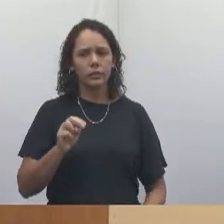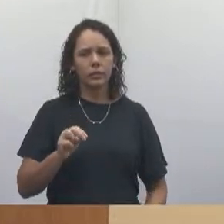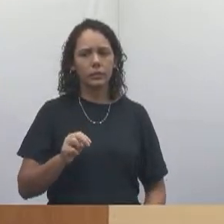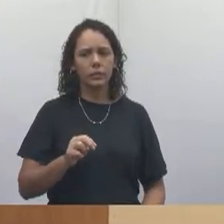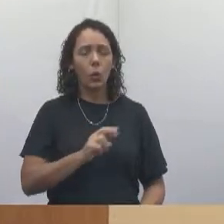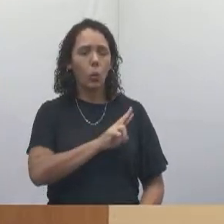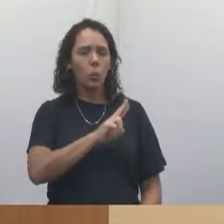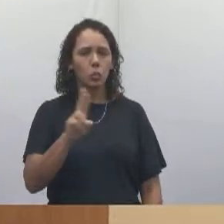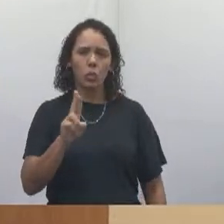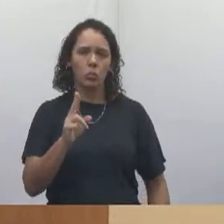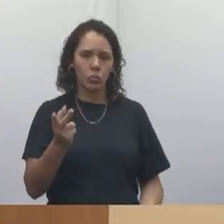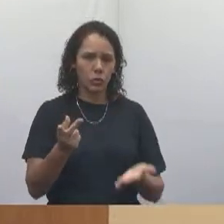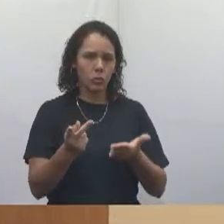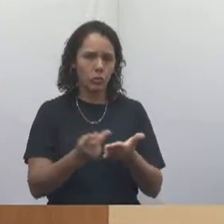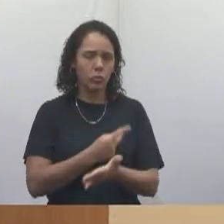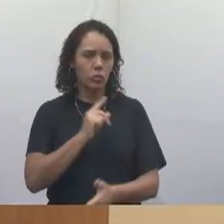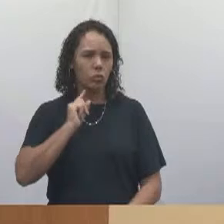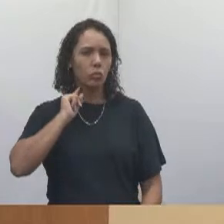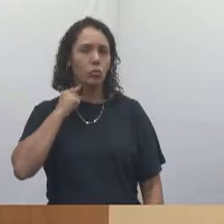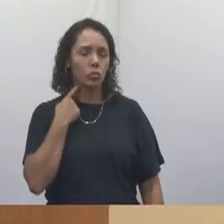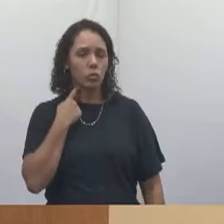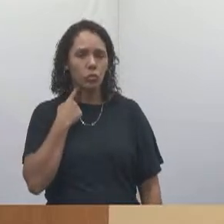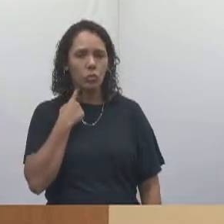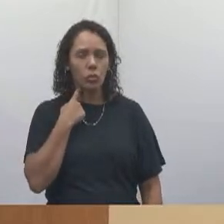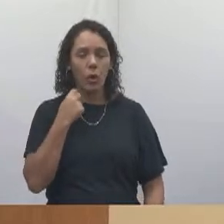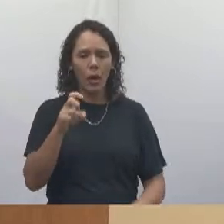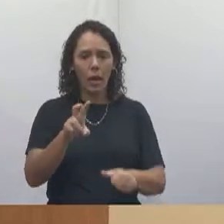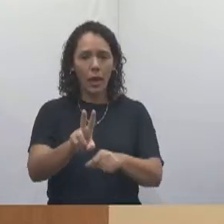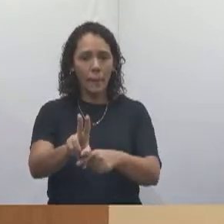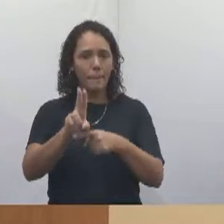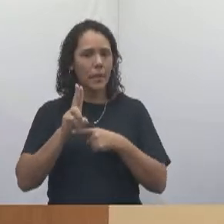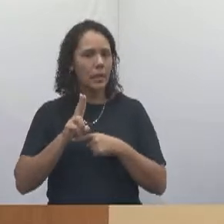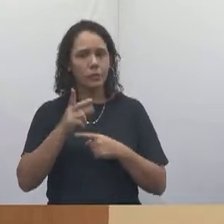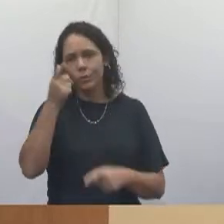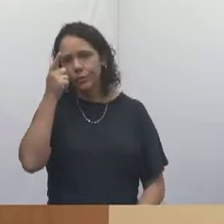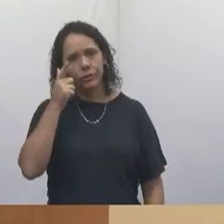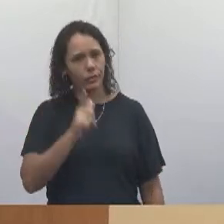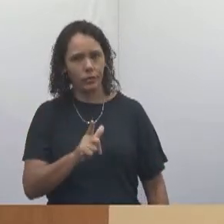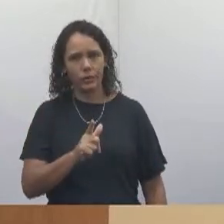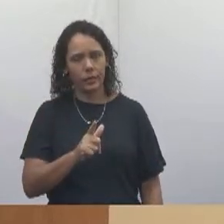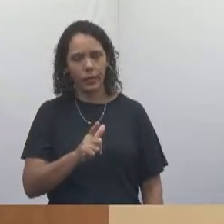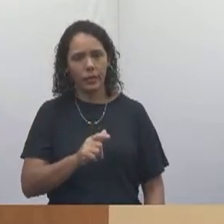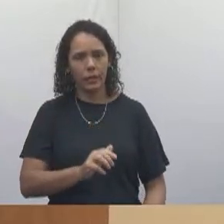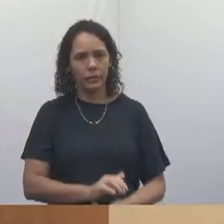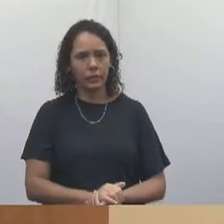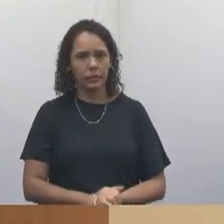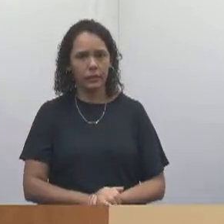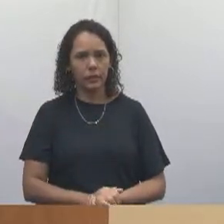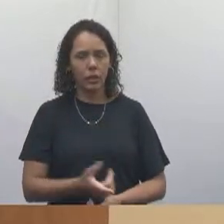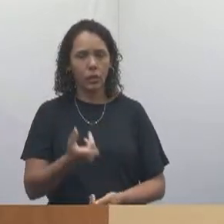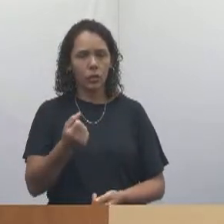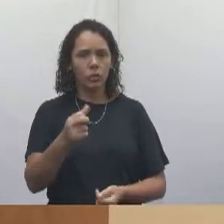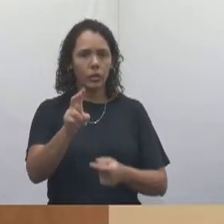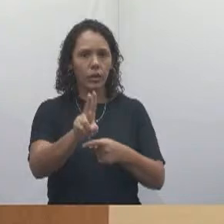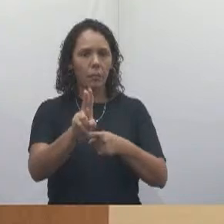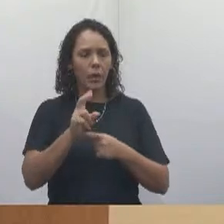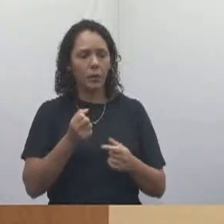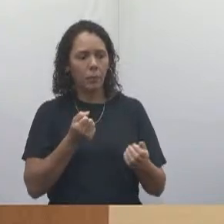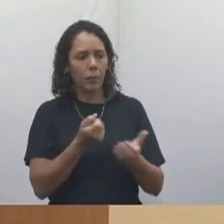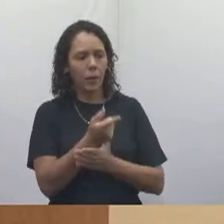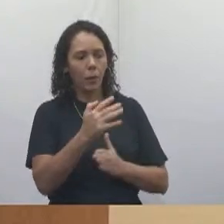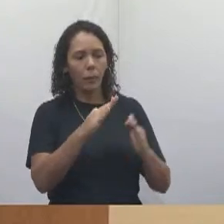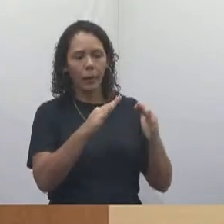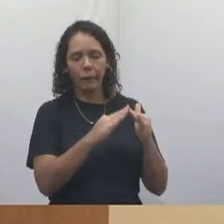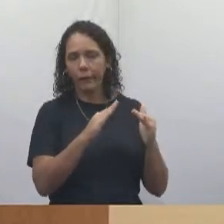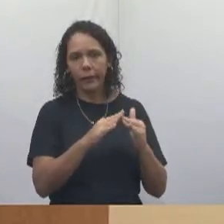negativado. Quando a gente tem o nome da gente negativado, a gente não consegue empréstimo, a gente não consegue fazer um financiamento para a compra de uma casa própria. A